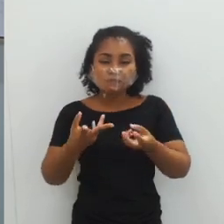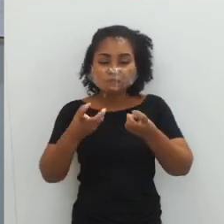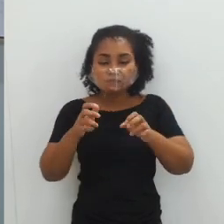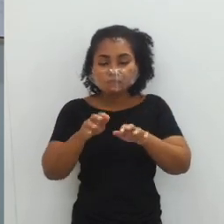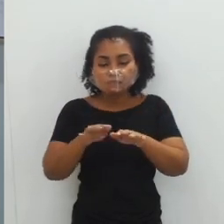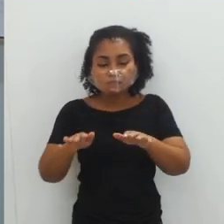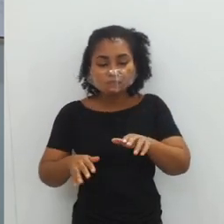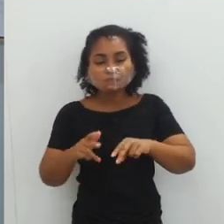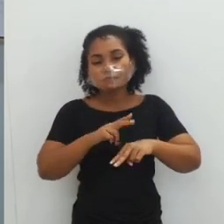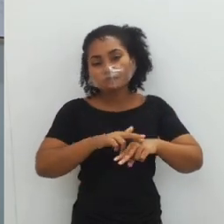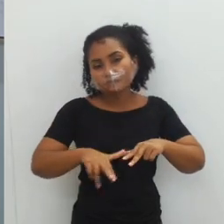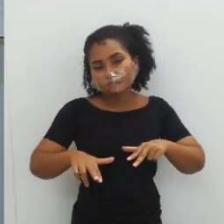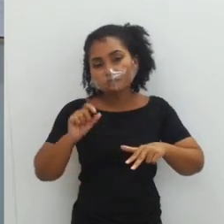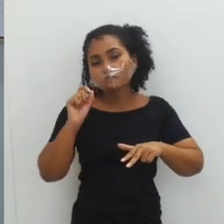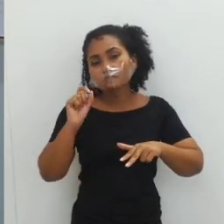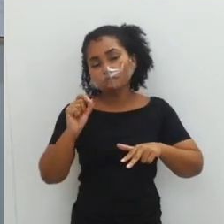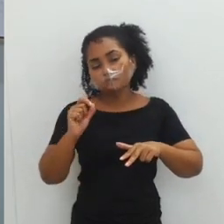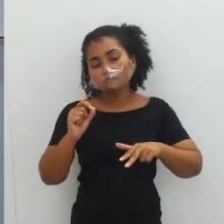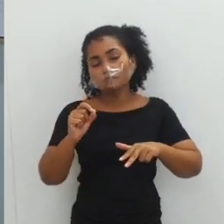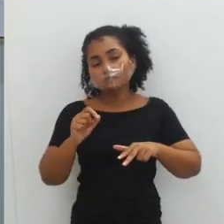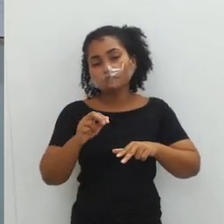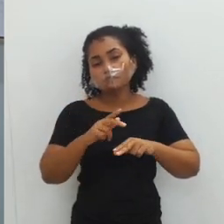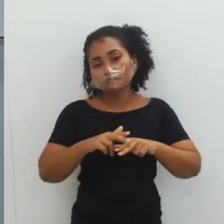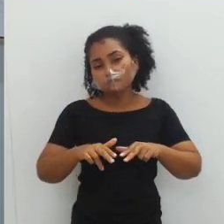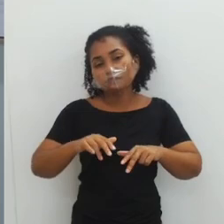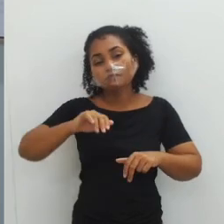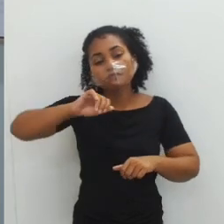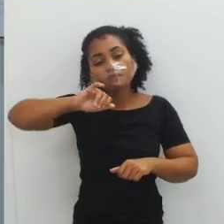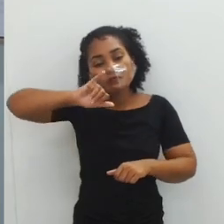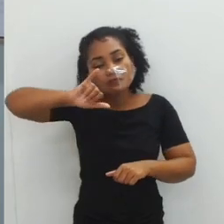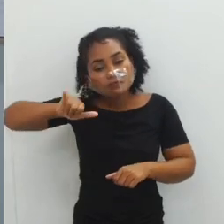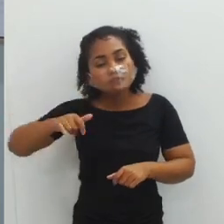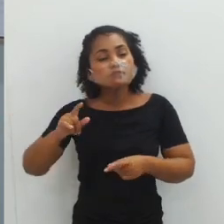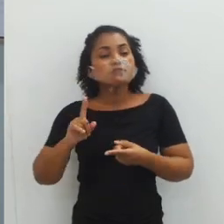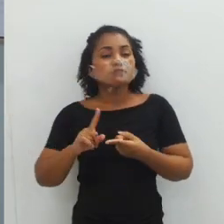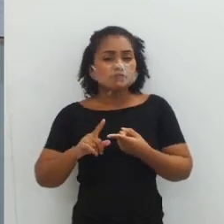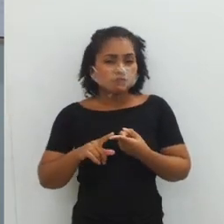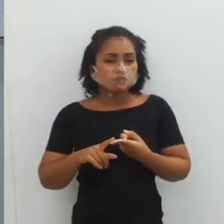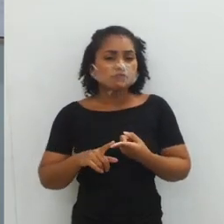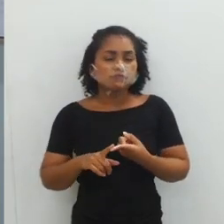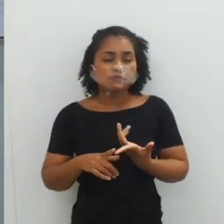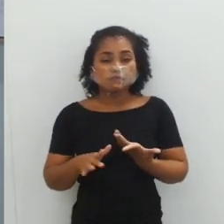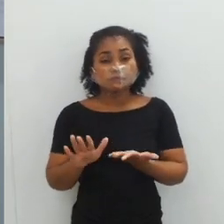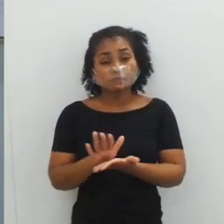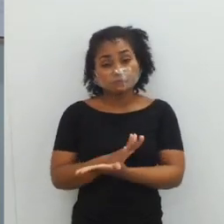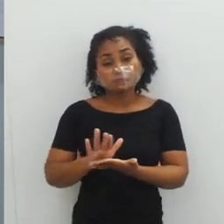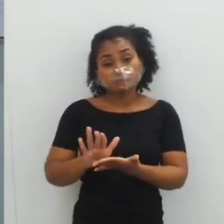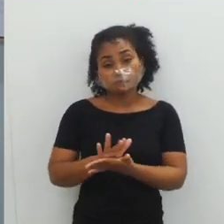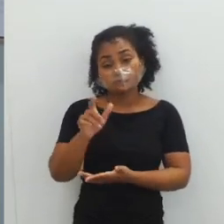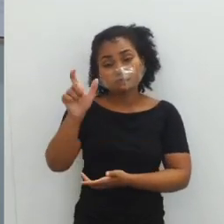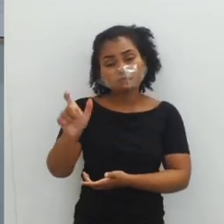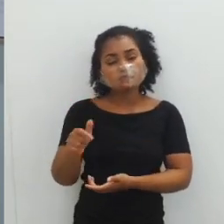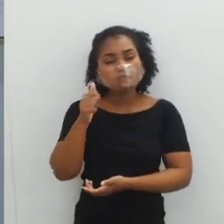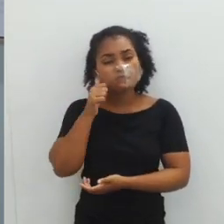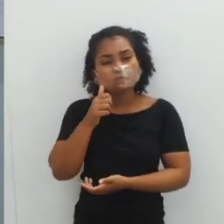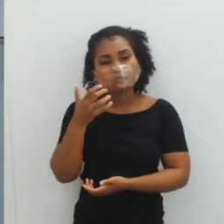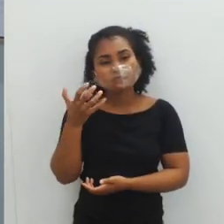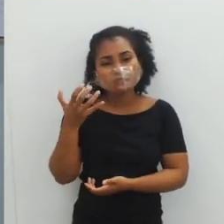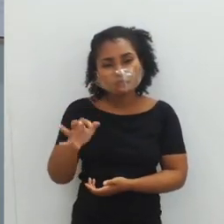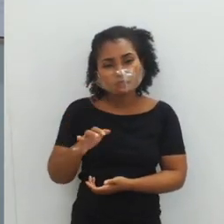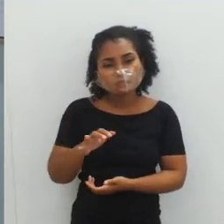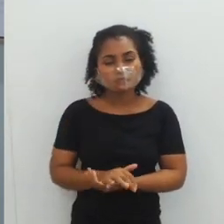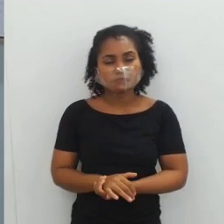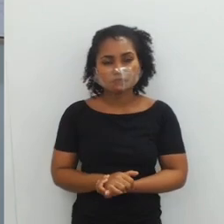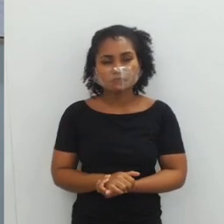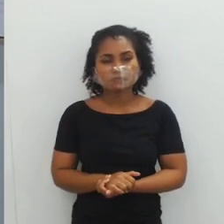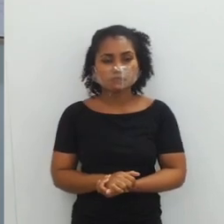de gênero, também tem a questão da desigualdade de oportunidades. Muitas vezes não se quer que